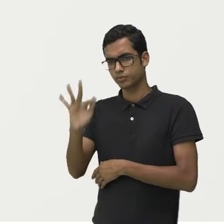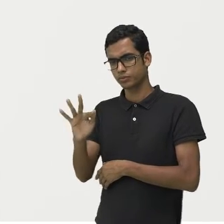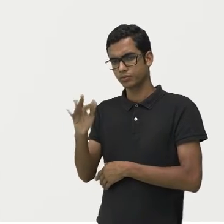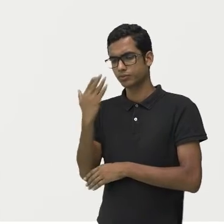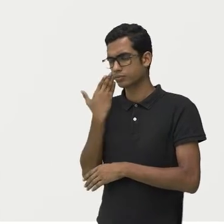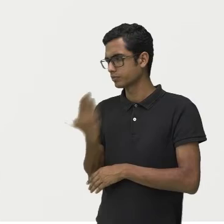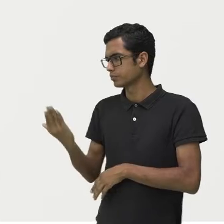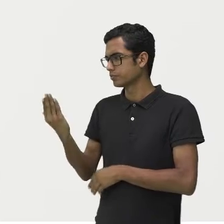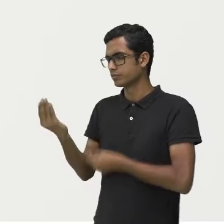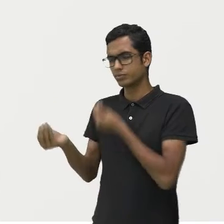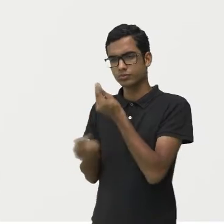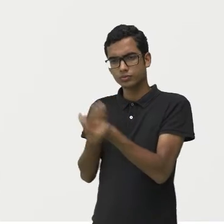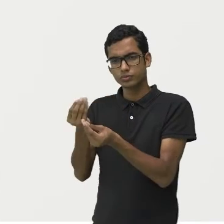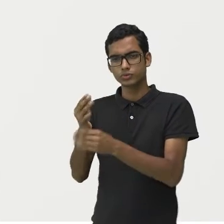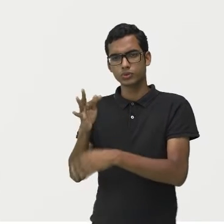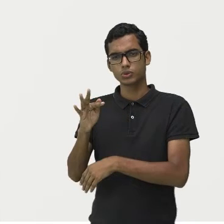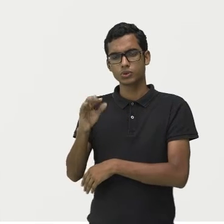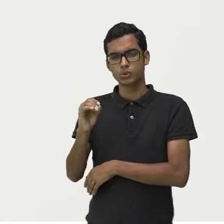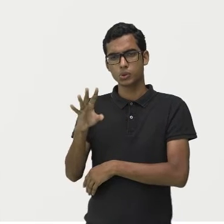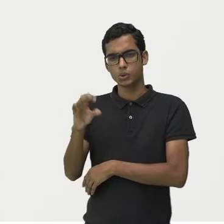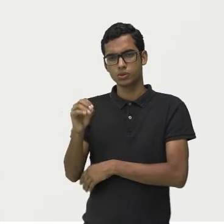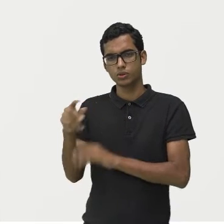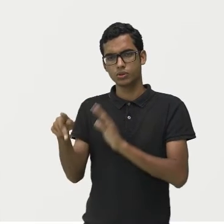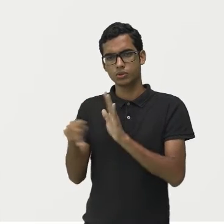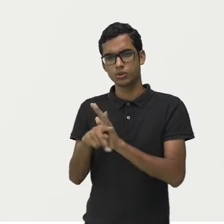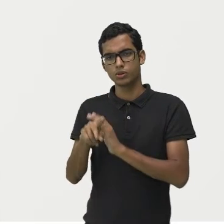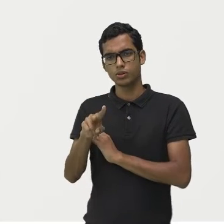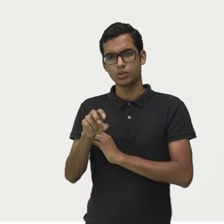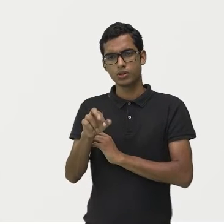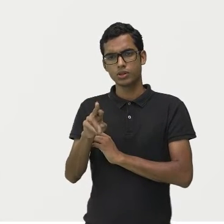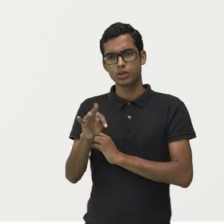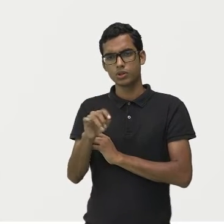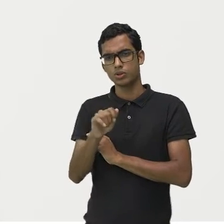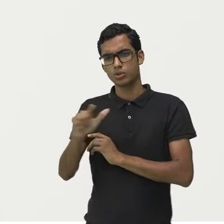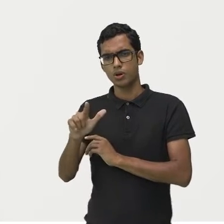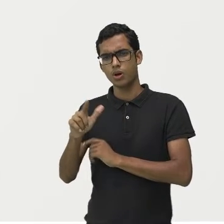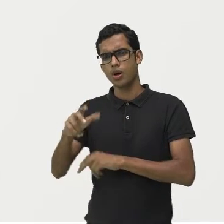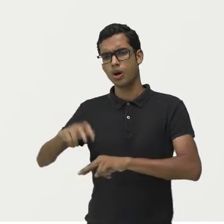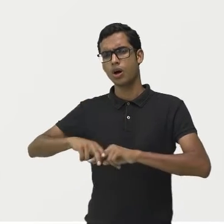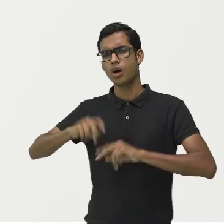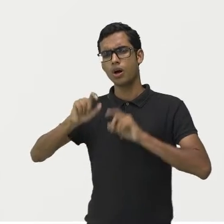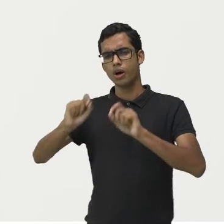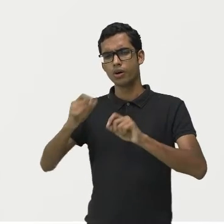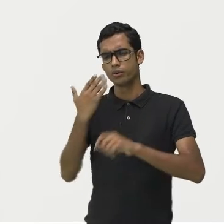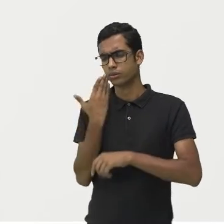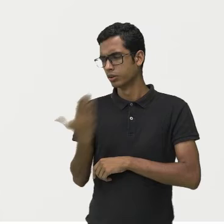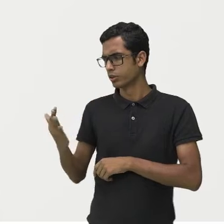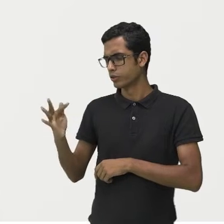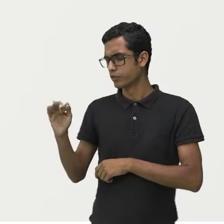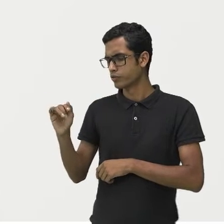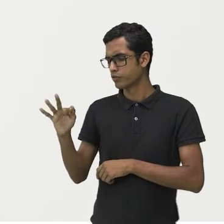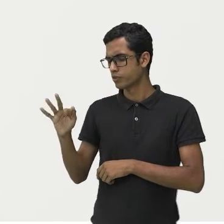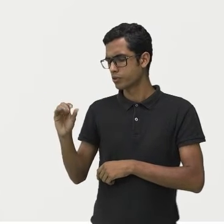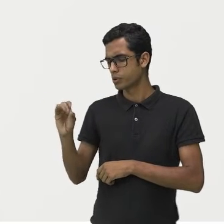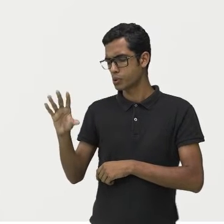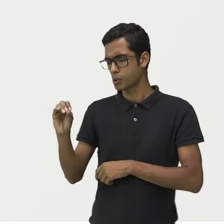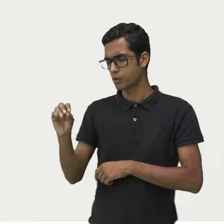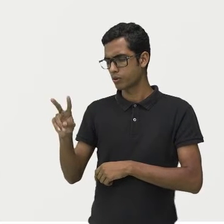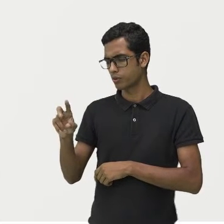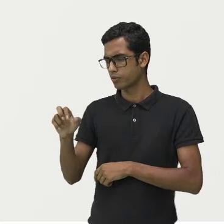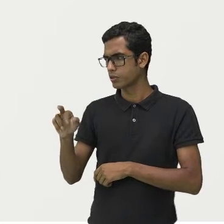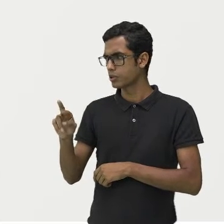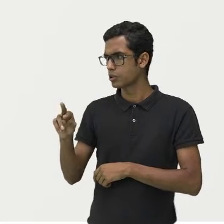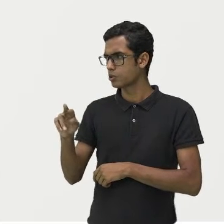convexo é chamado de foco virtual. Por que é chamado de foco virtual? Porque